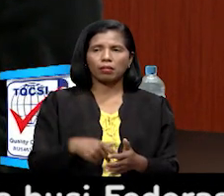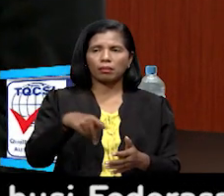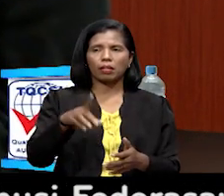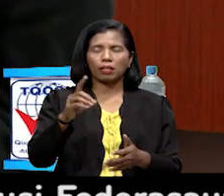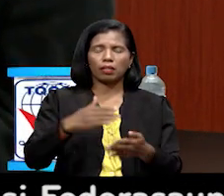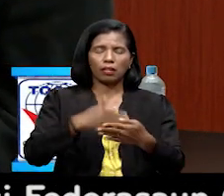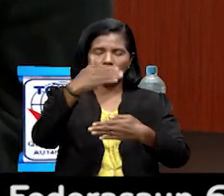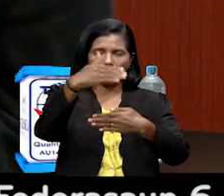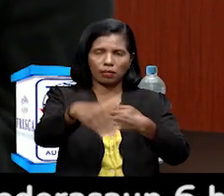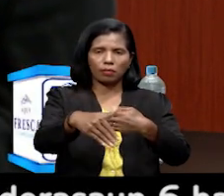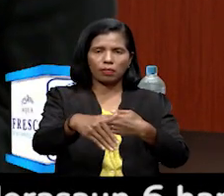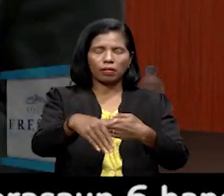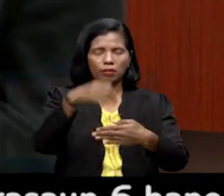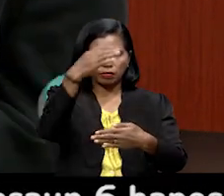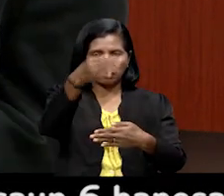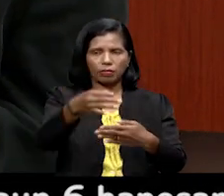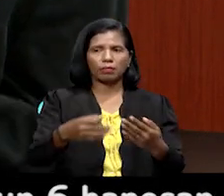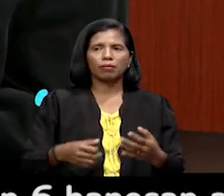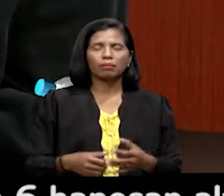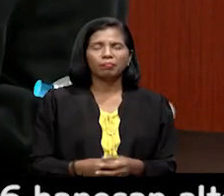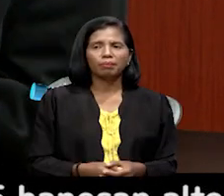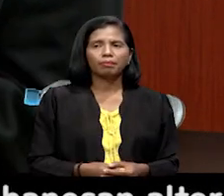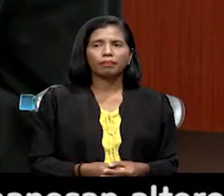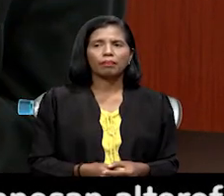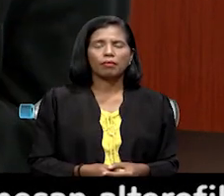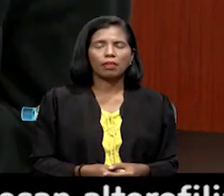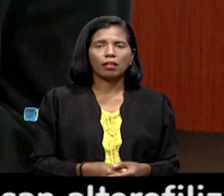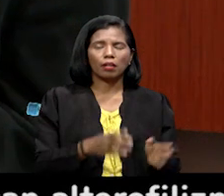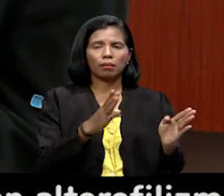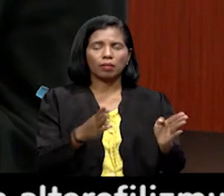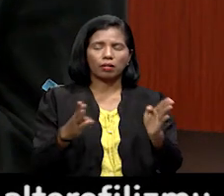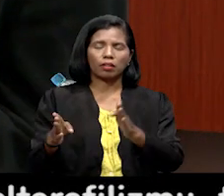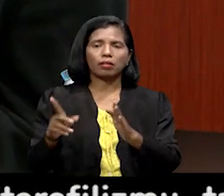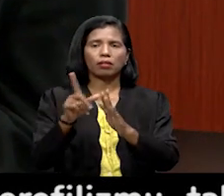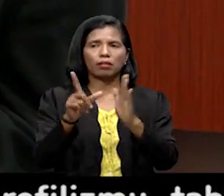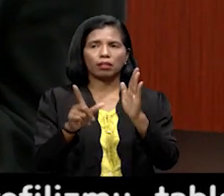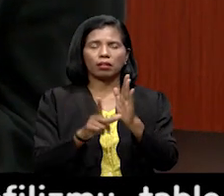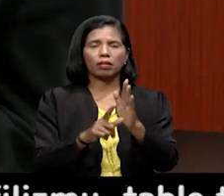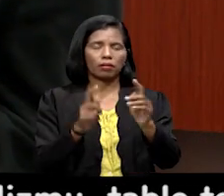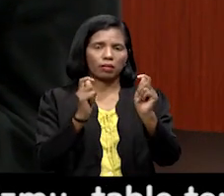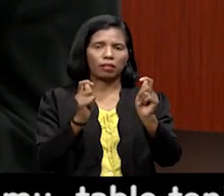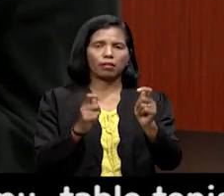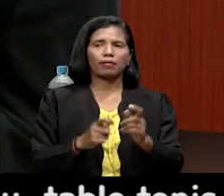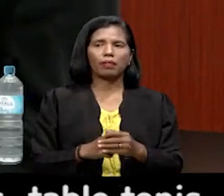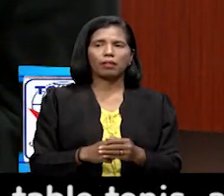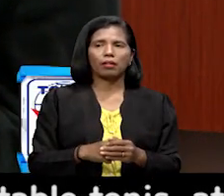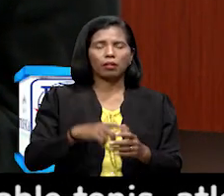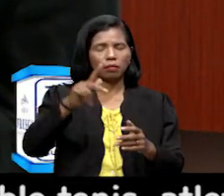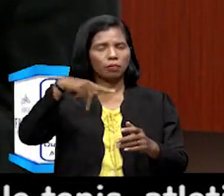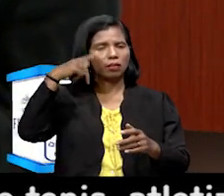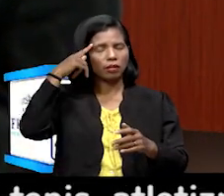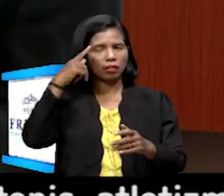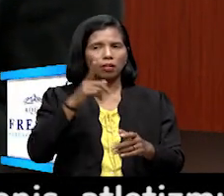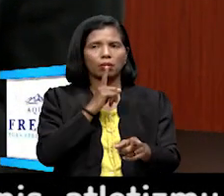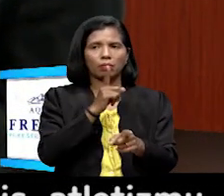pasida baun baun tambah iha procesu convenção ni a tu koko dihan politik na bema justu ni,